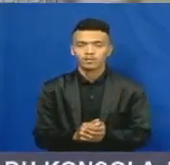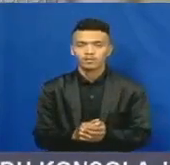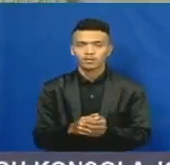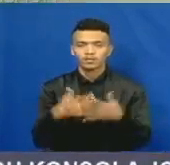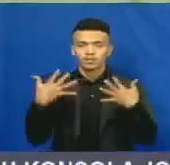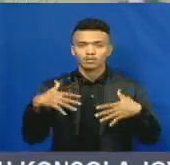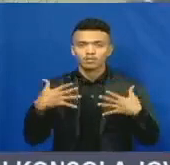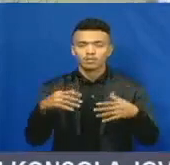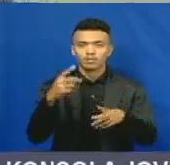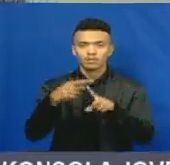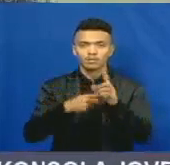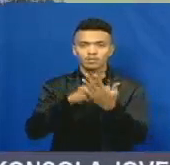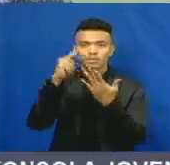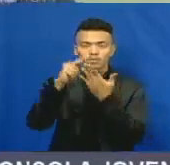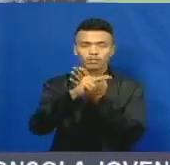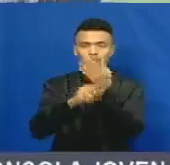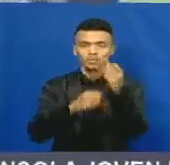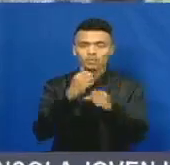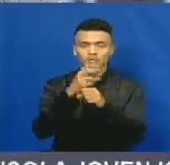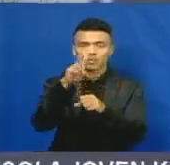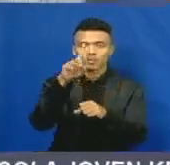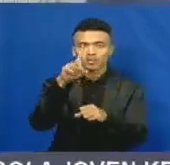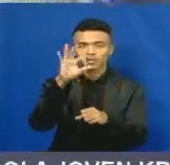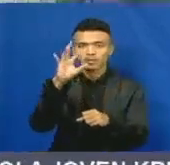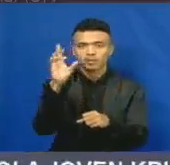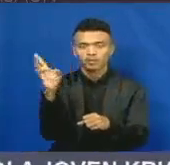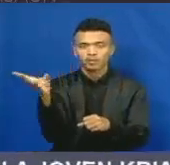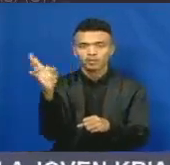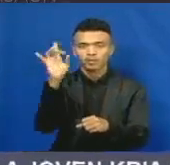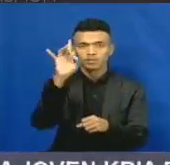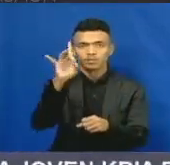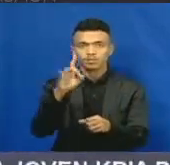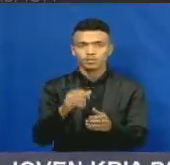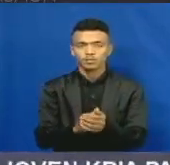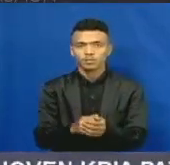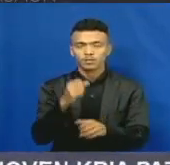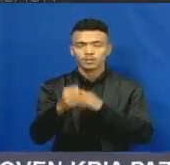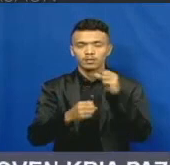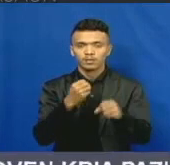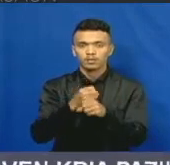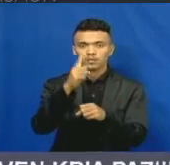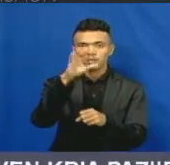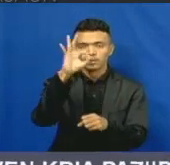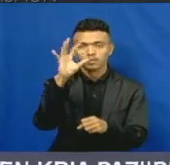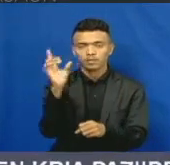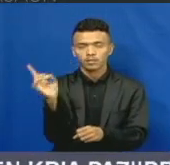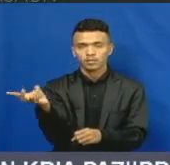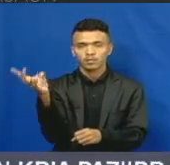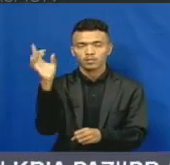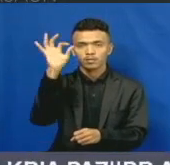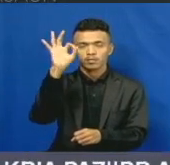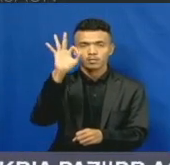apoio raun ia novembro reunida a tosia hito nulo resimbalo. Ia tina reunida a tosia hito nulo